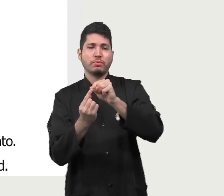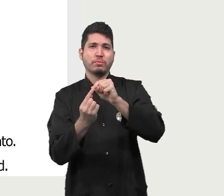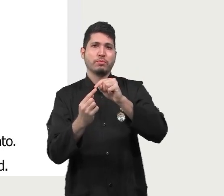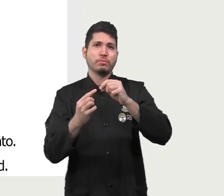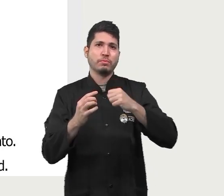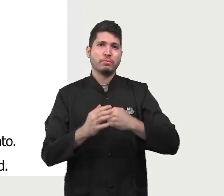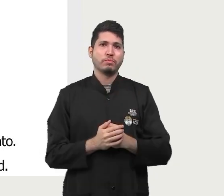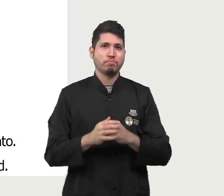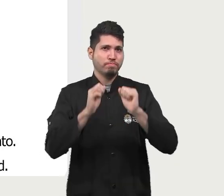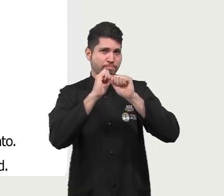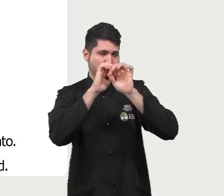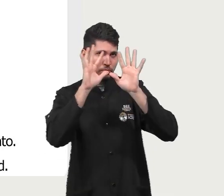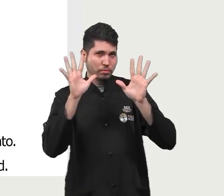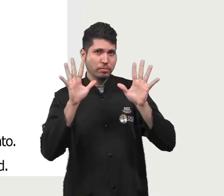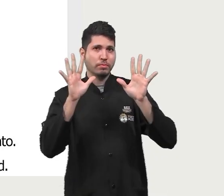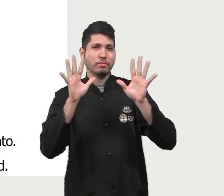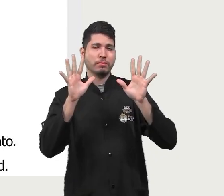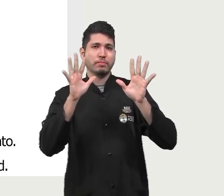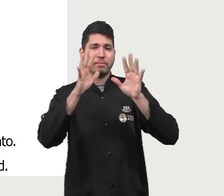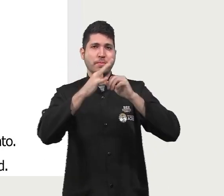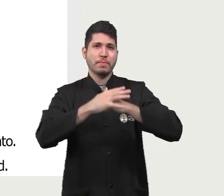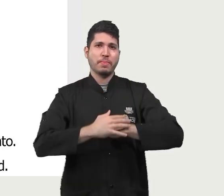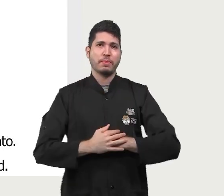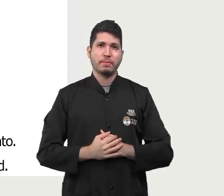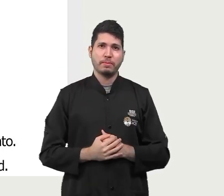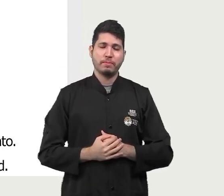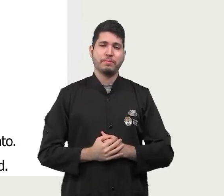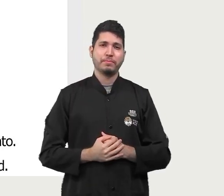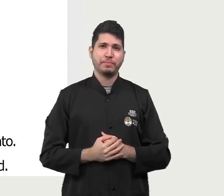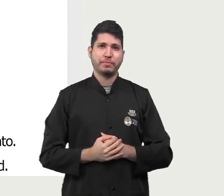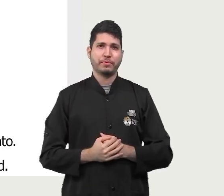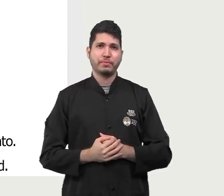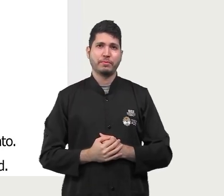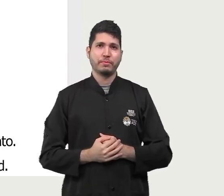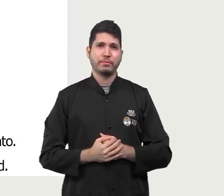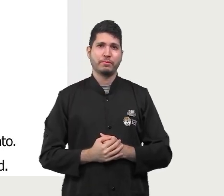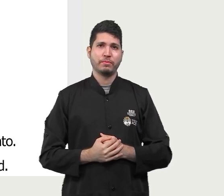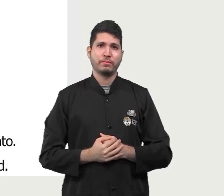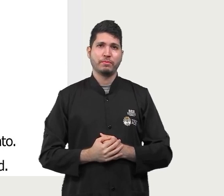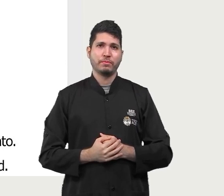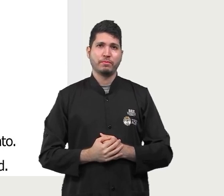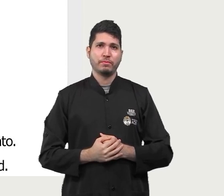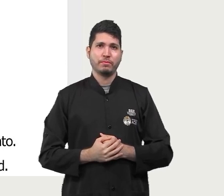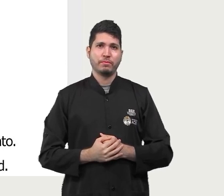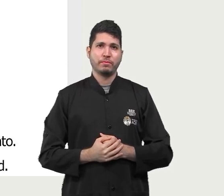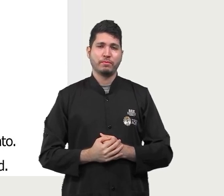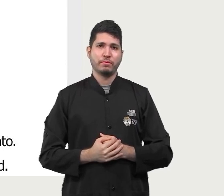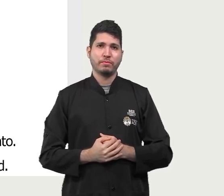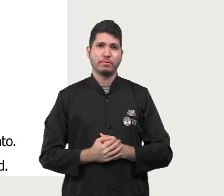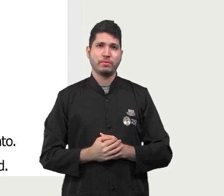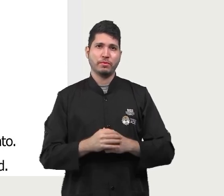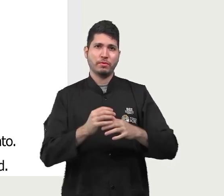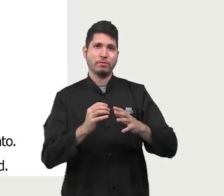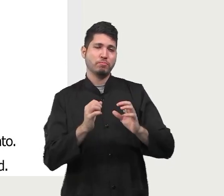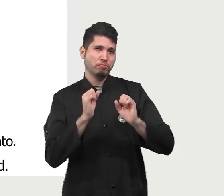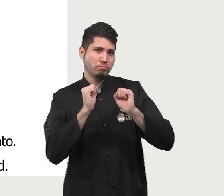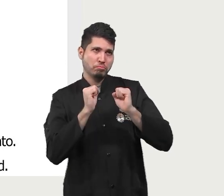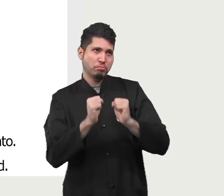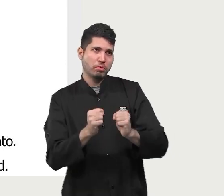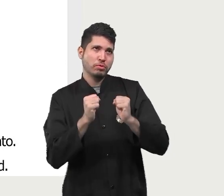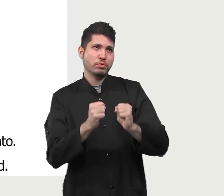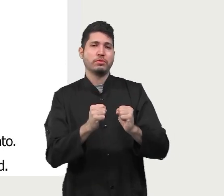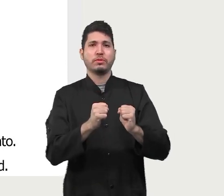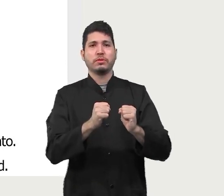objetiva, clara, sem uma figura, assim, digamos que uma figura mais rebuscada, uma